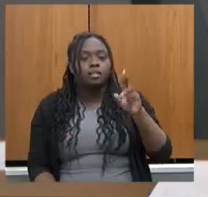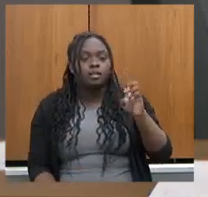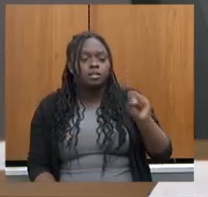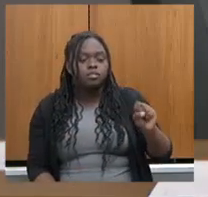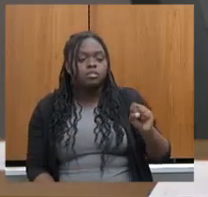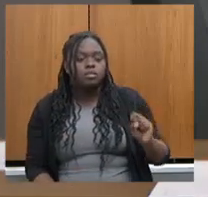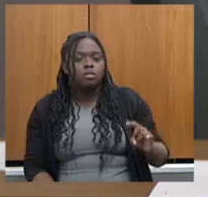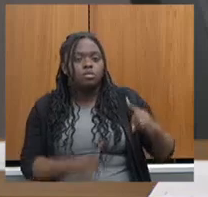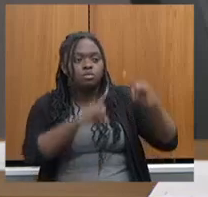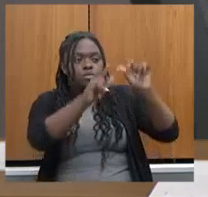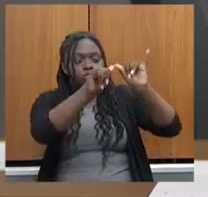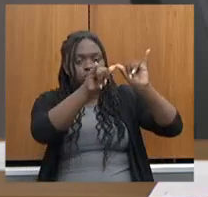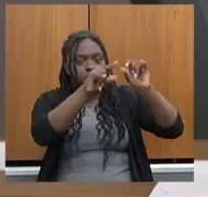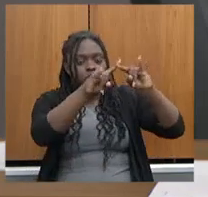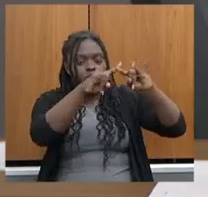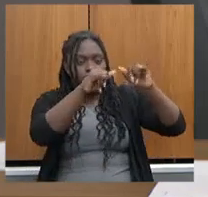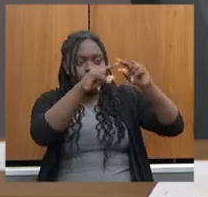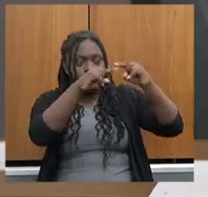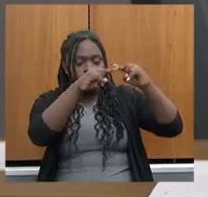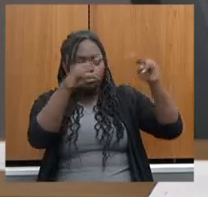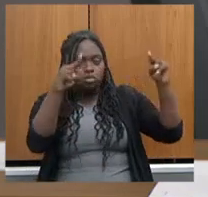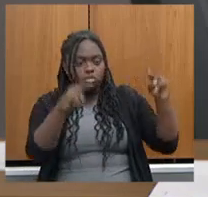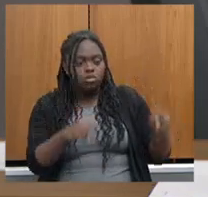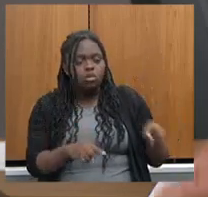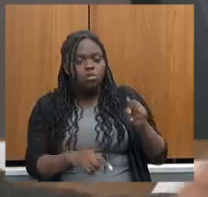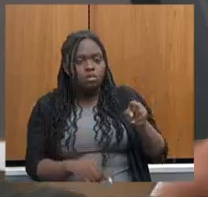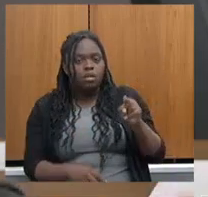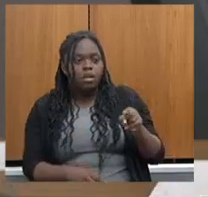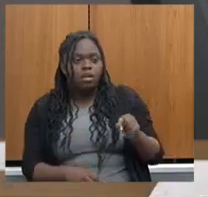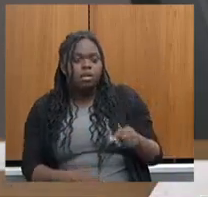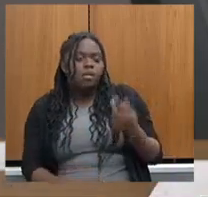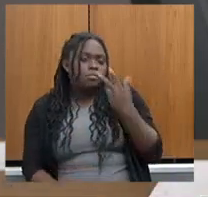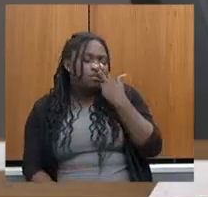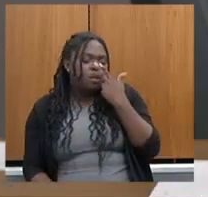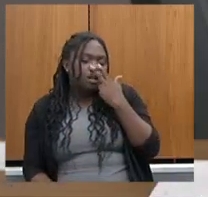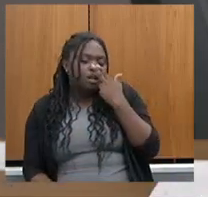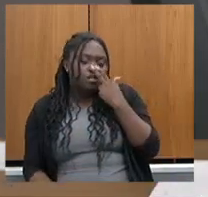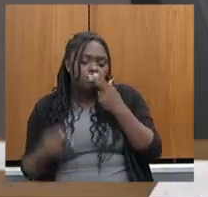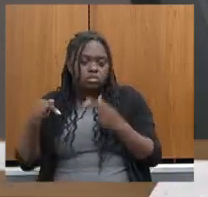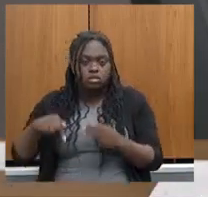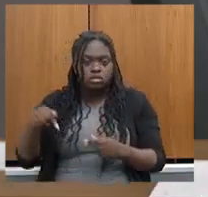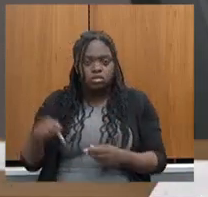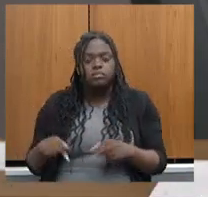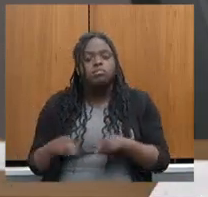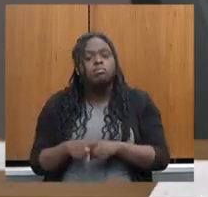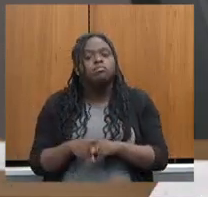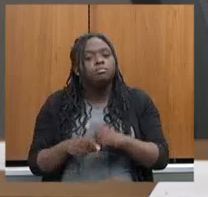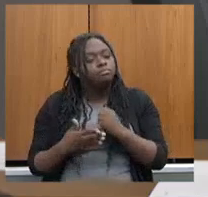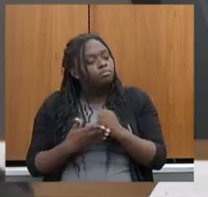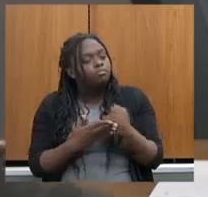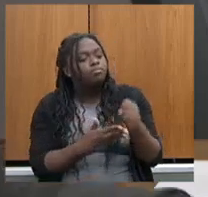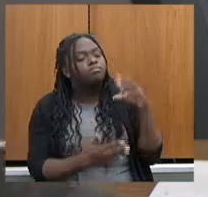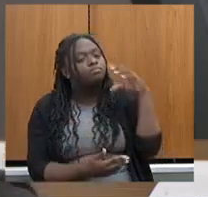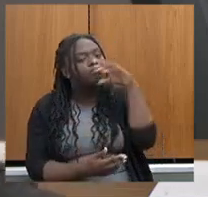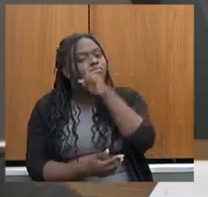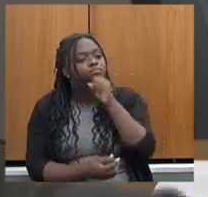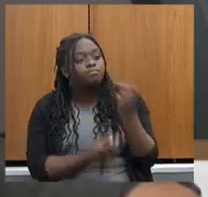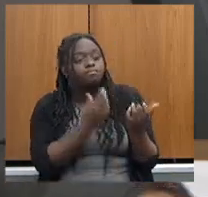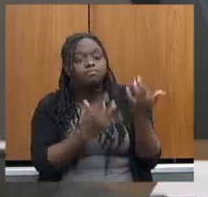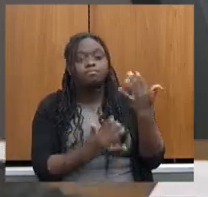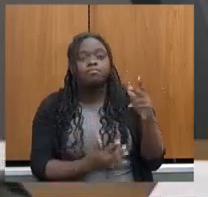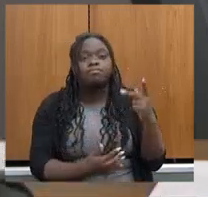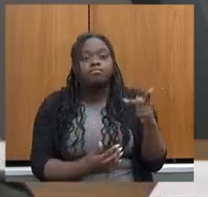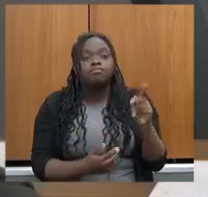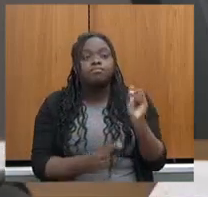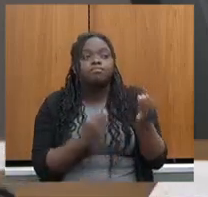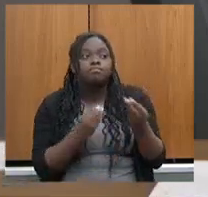central aqui que nós temos próximo à Praça Raul Soares e que nós atendemos muito rápido também e que o incêndio ficou